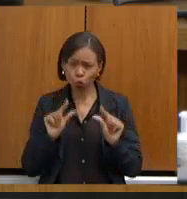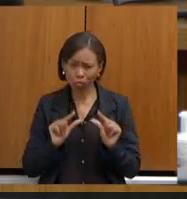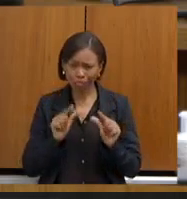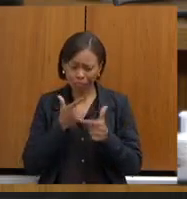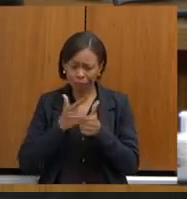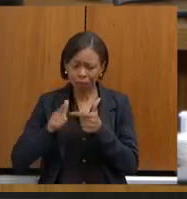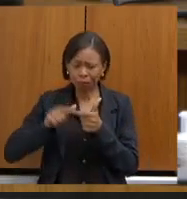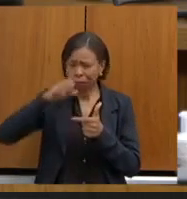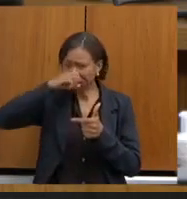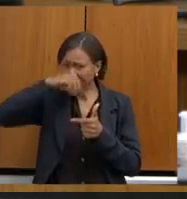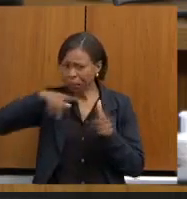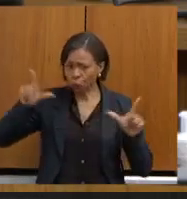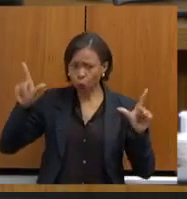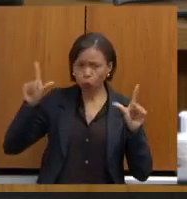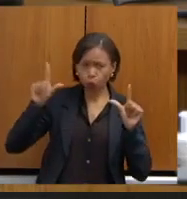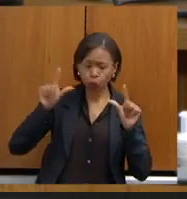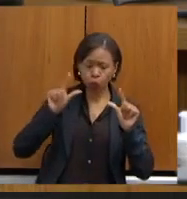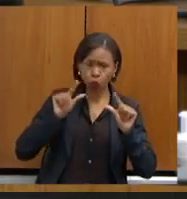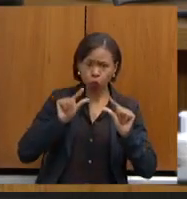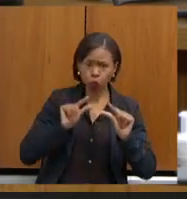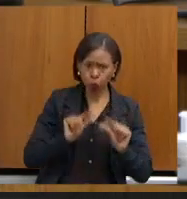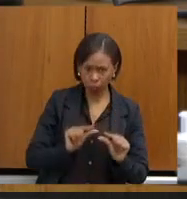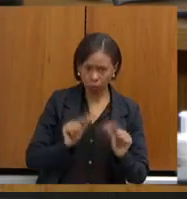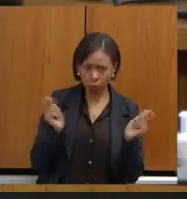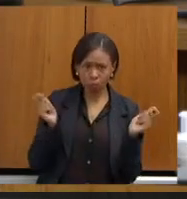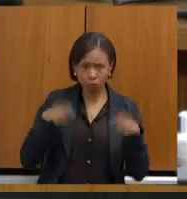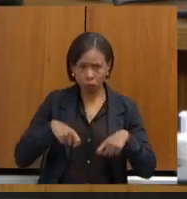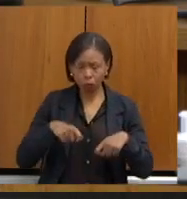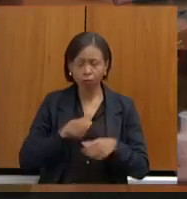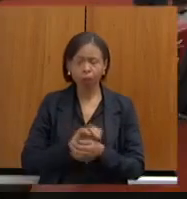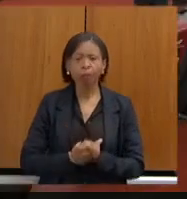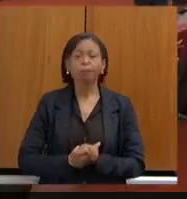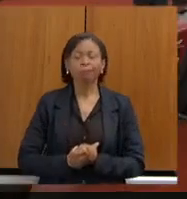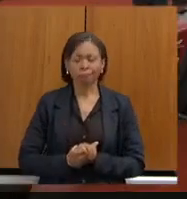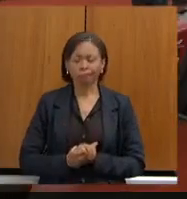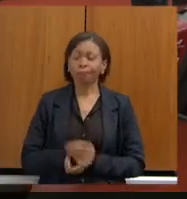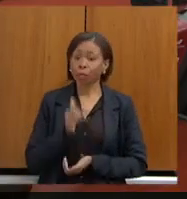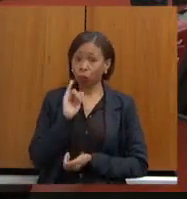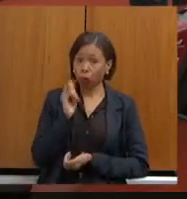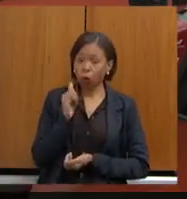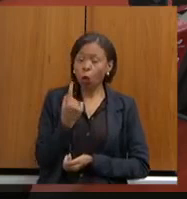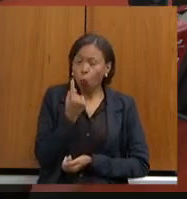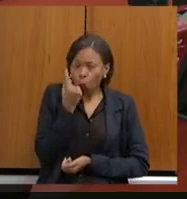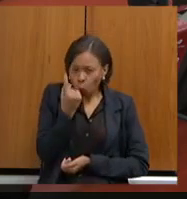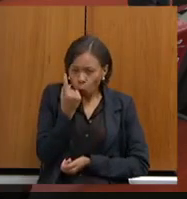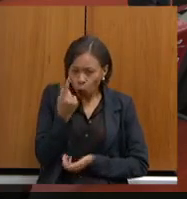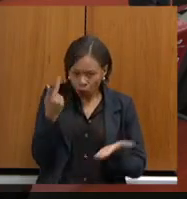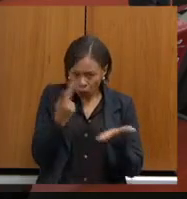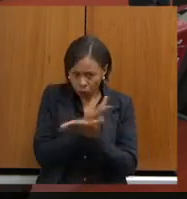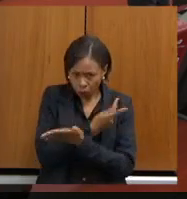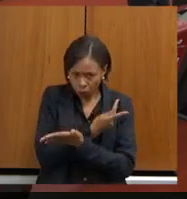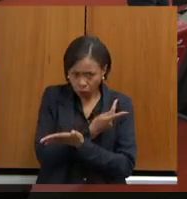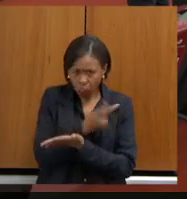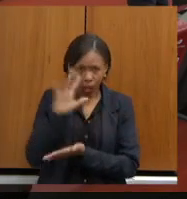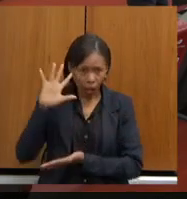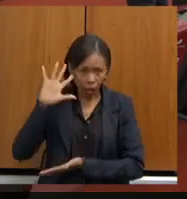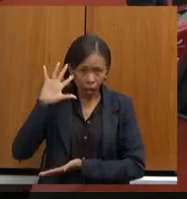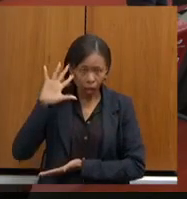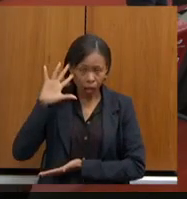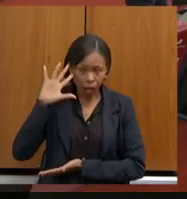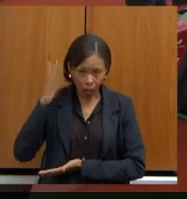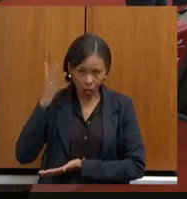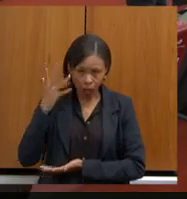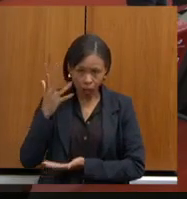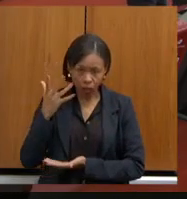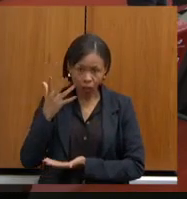voltar para números reduzidos de violência doméstica eu vou contar uma correto pote no rappi lá velho é